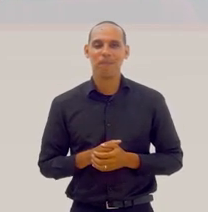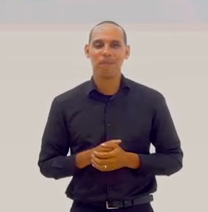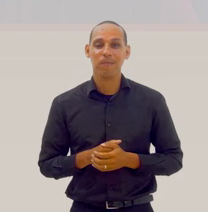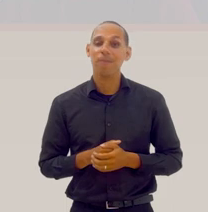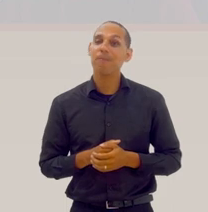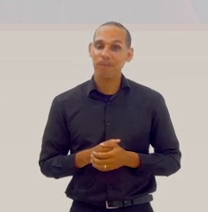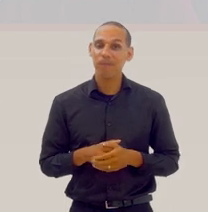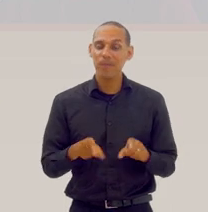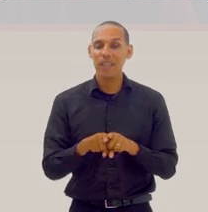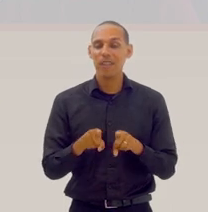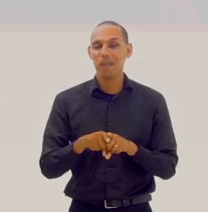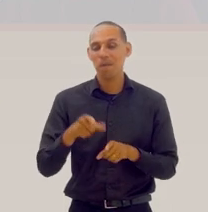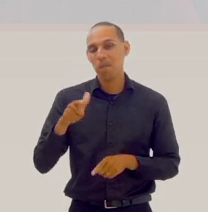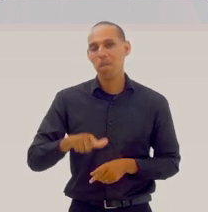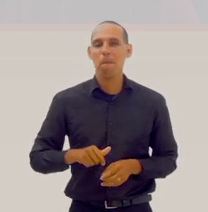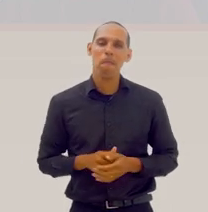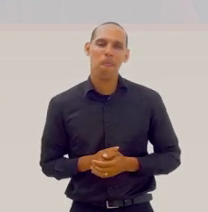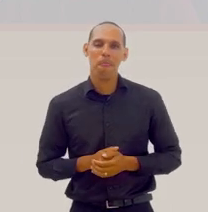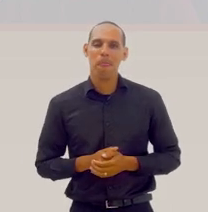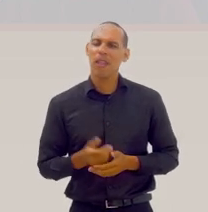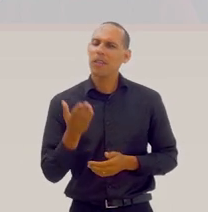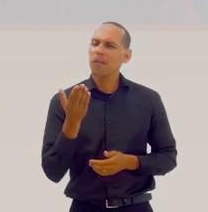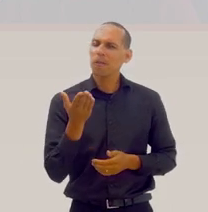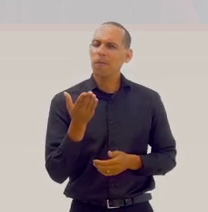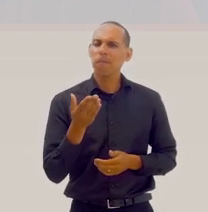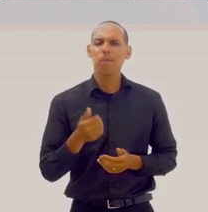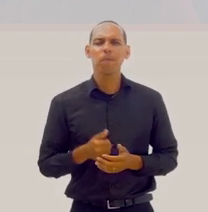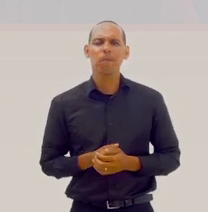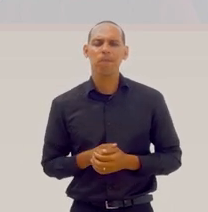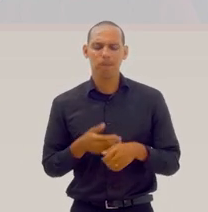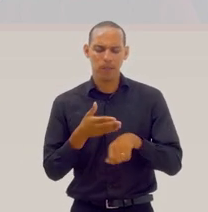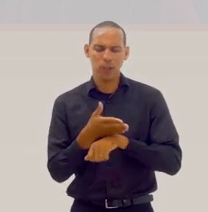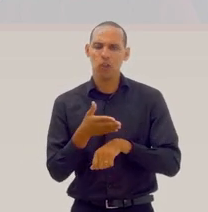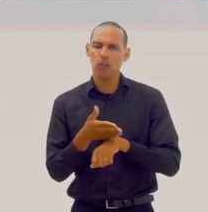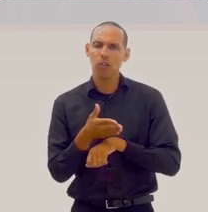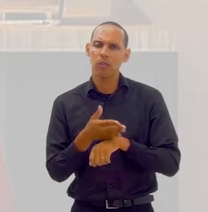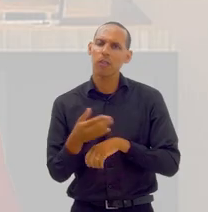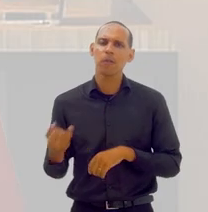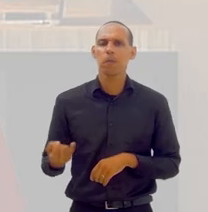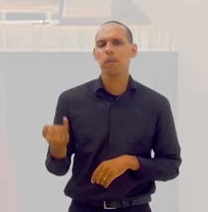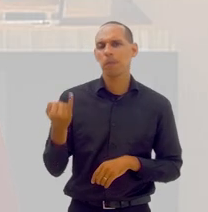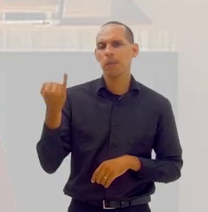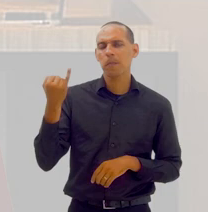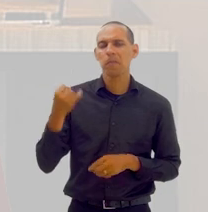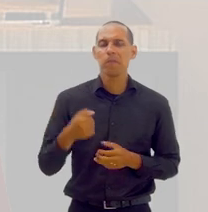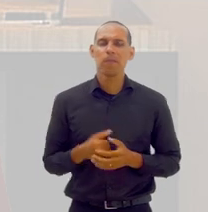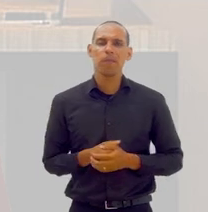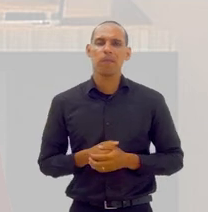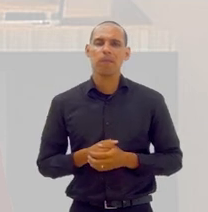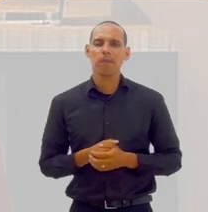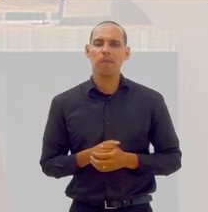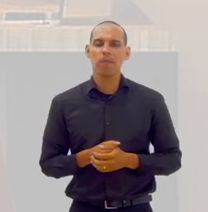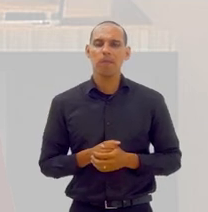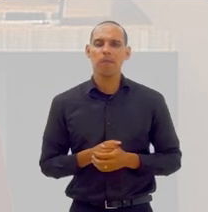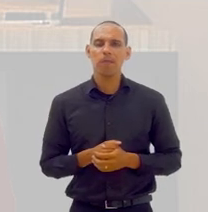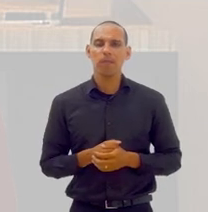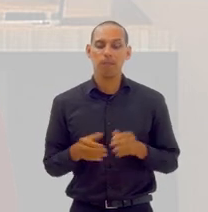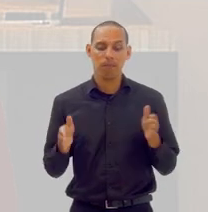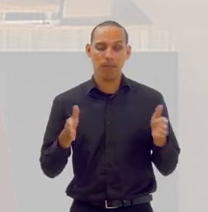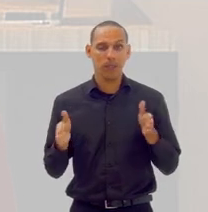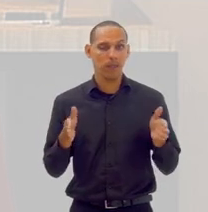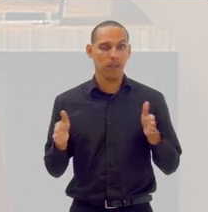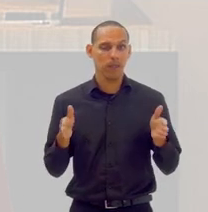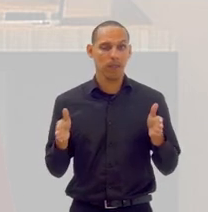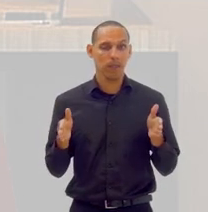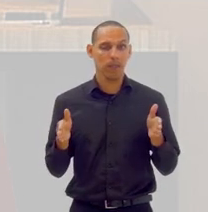E, maestro, o senhor teve uma participação importante também durante